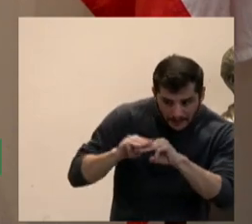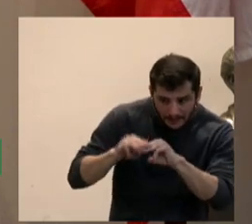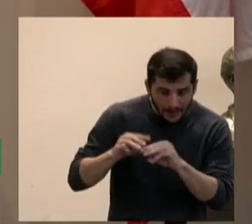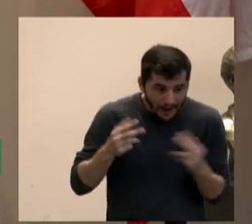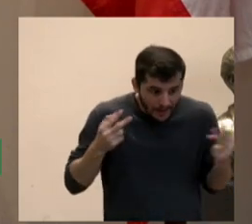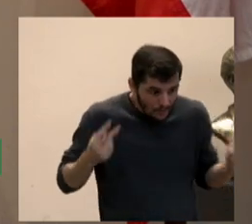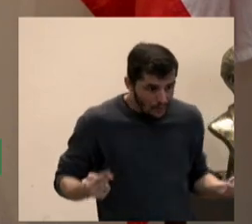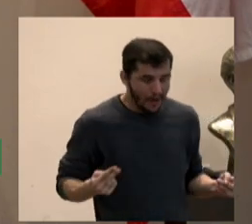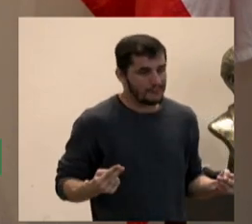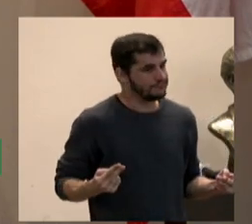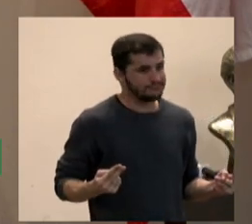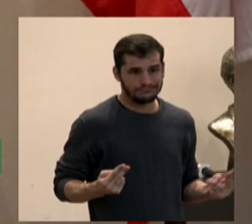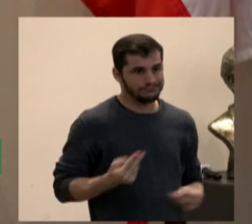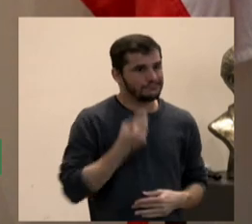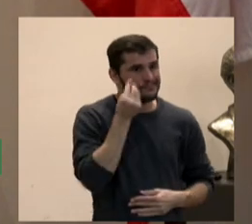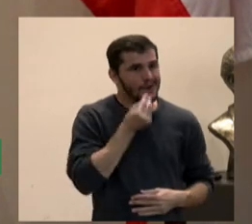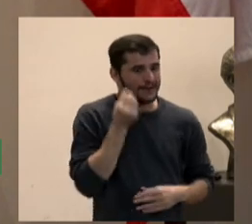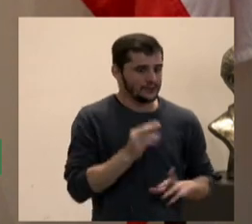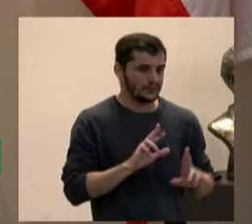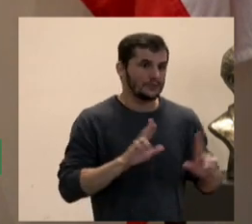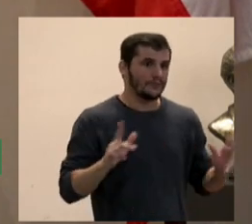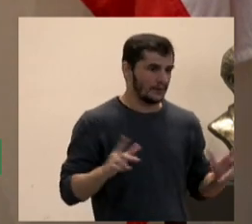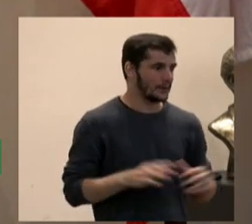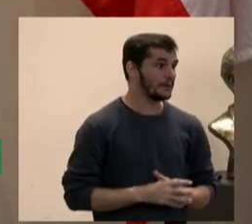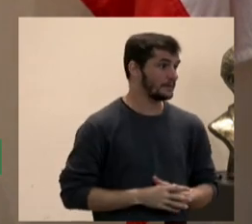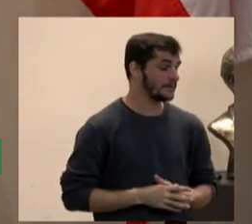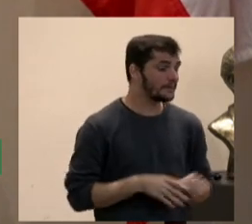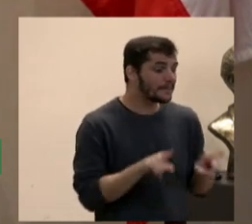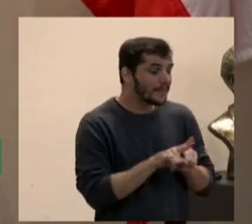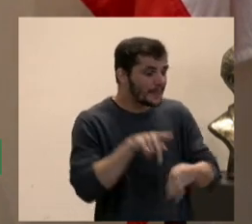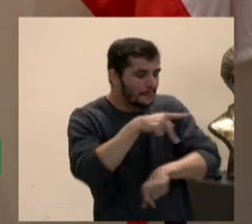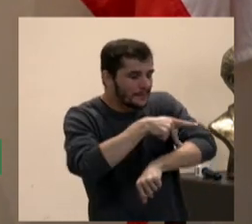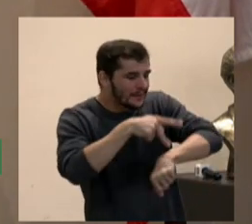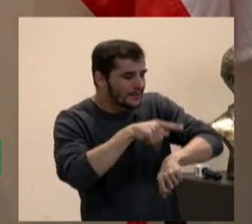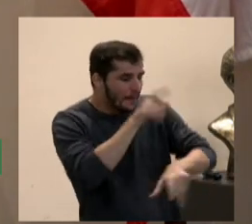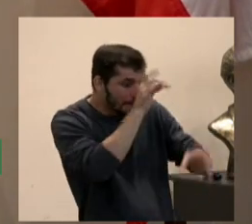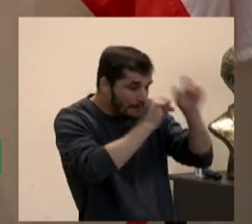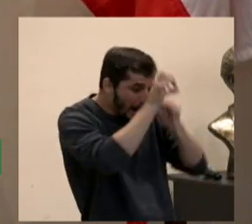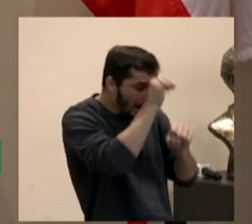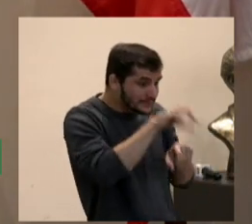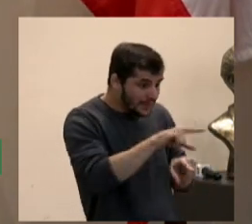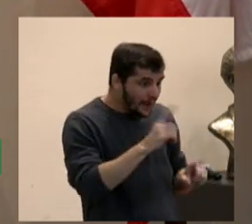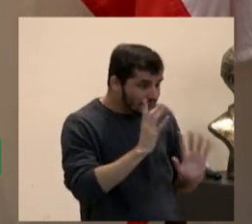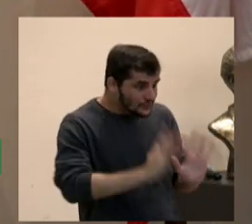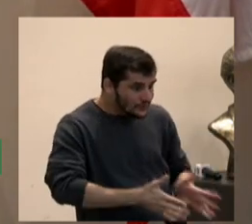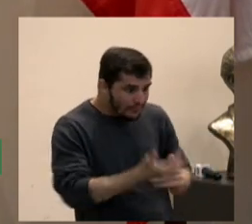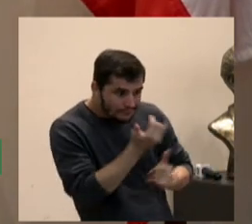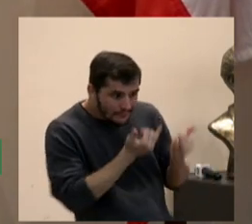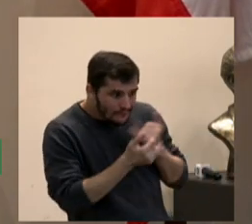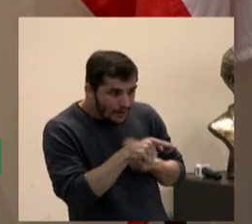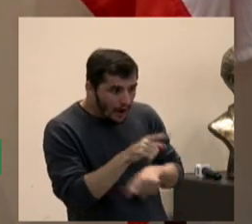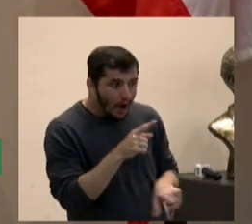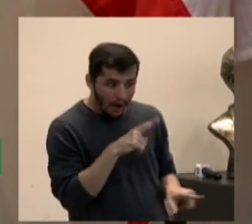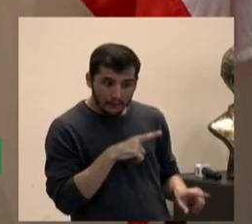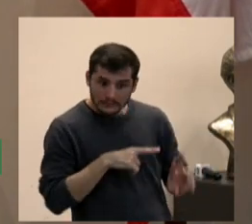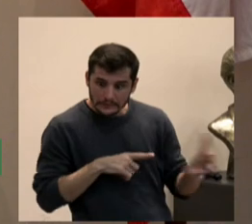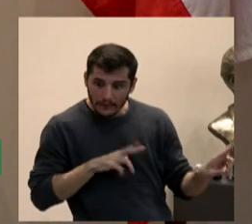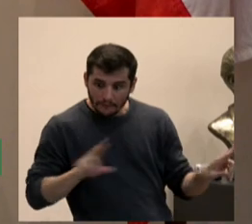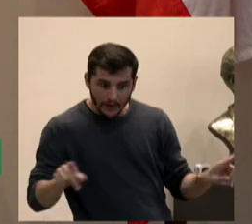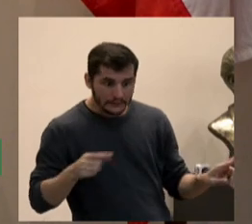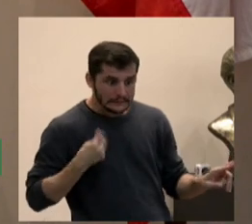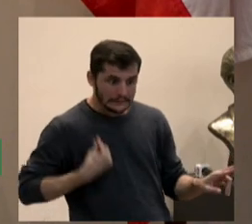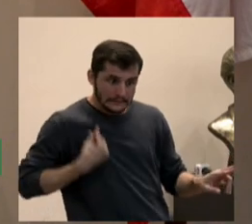outras experiências. E a psicologia da aprendizagem já disse tanto para nós sobre isso, né? É diferente. Então,